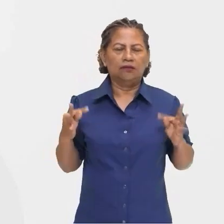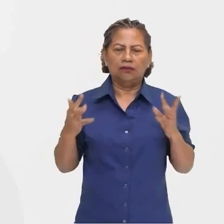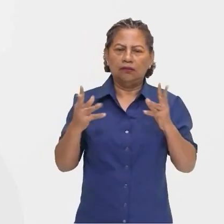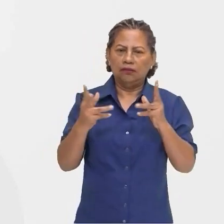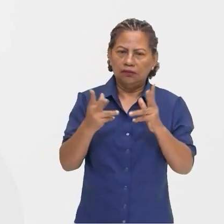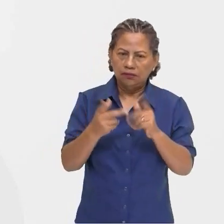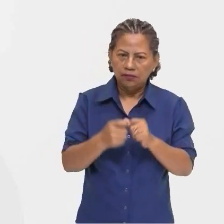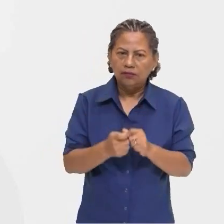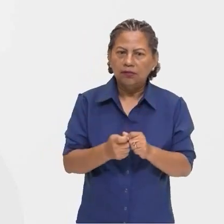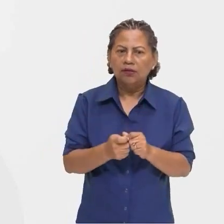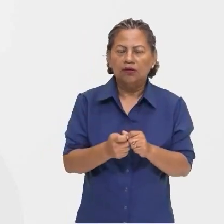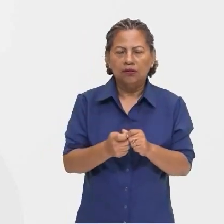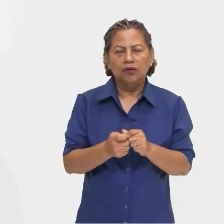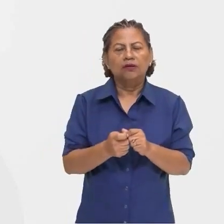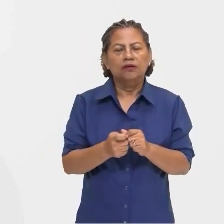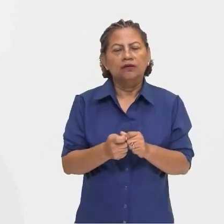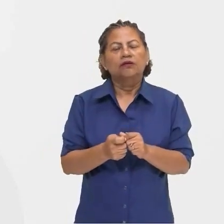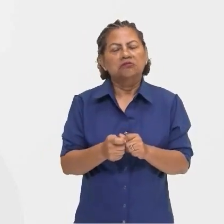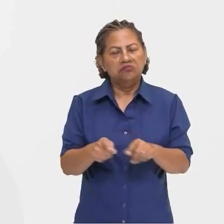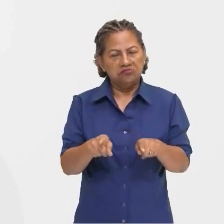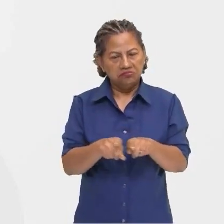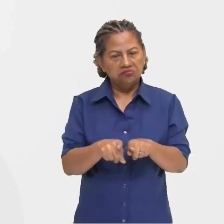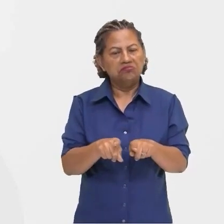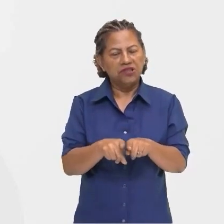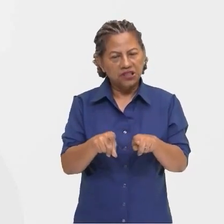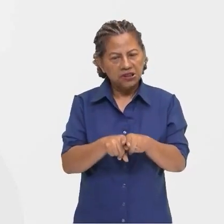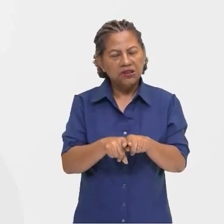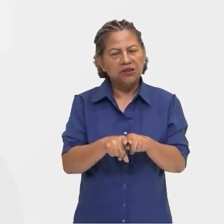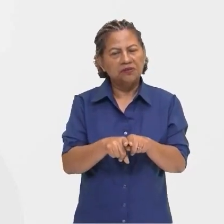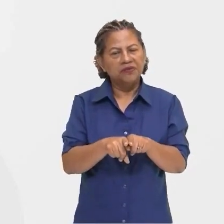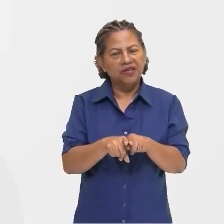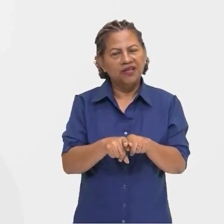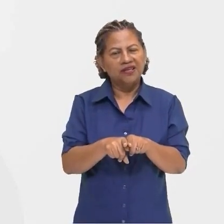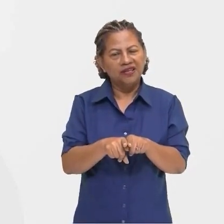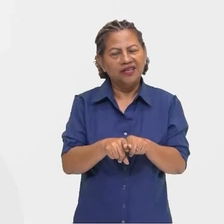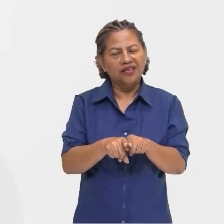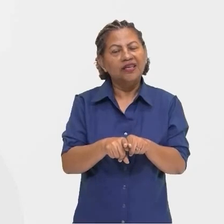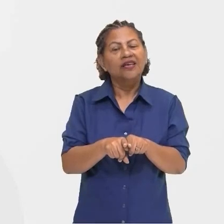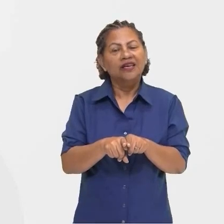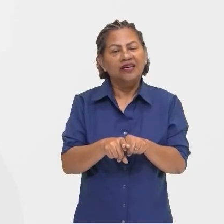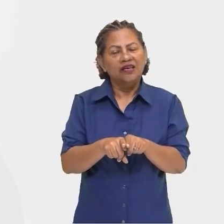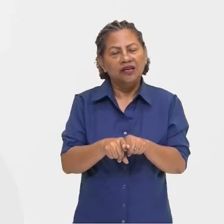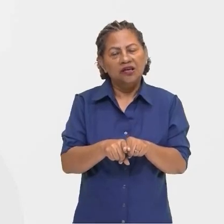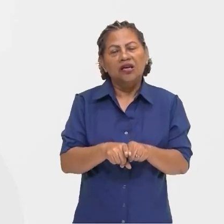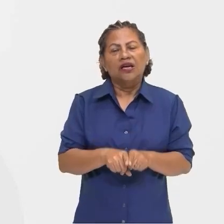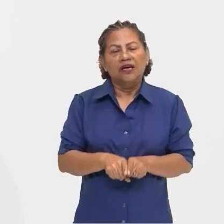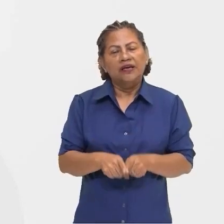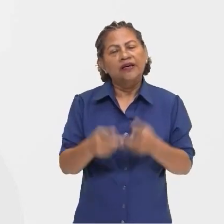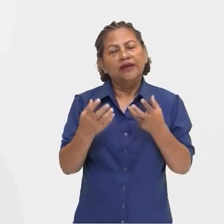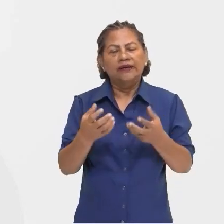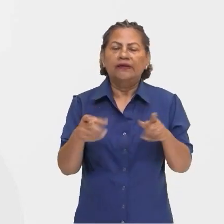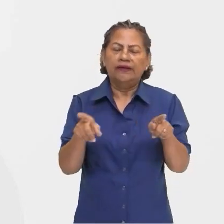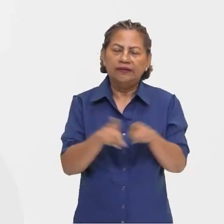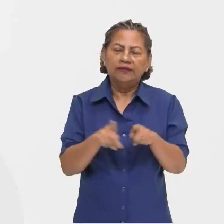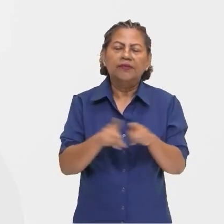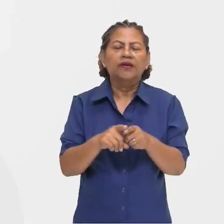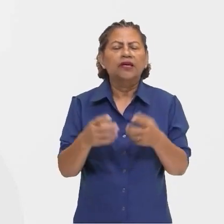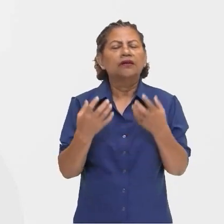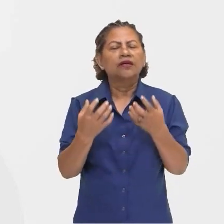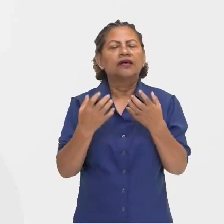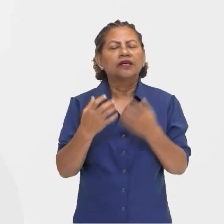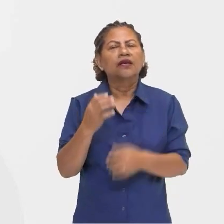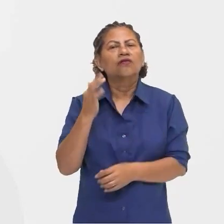a gente vai ver aí no nosso texto, todos nós, ou pelo menos a maioria de nós, sonhamos com um futuro